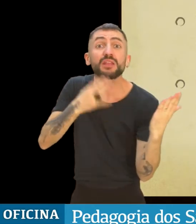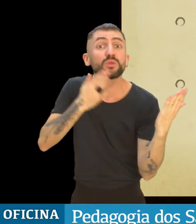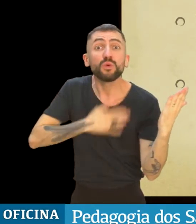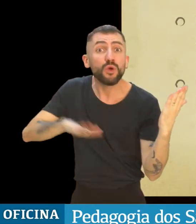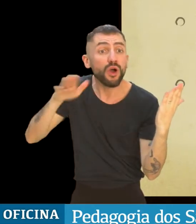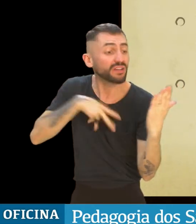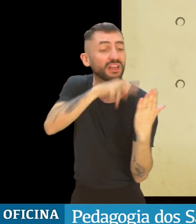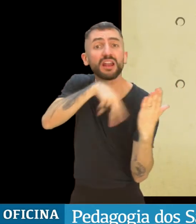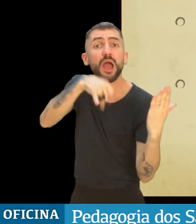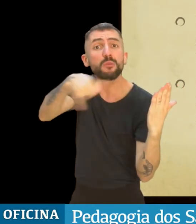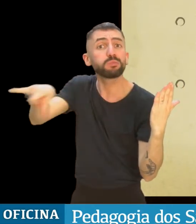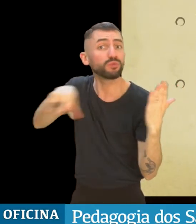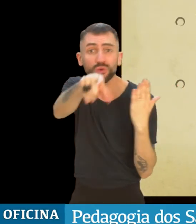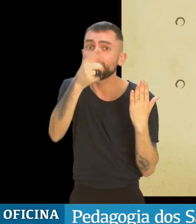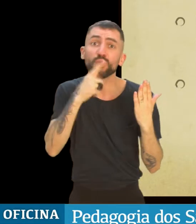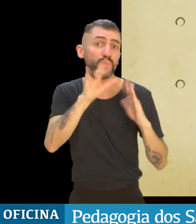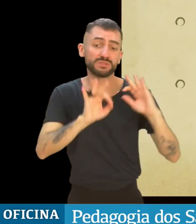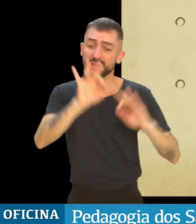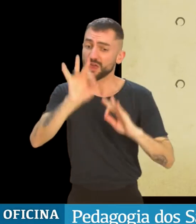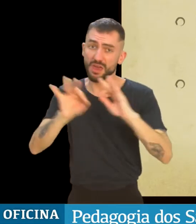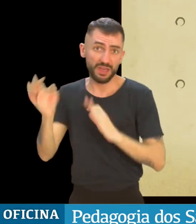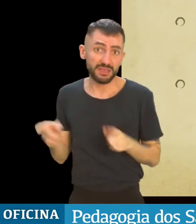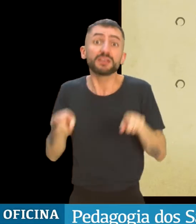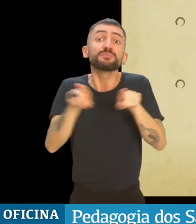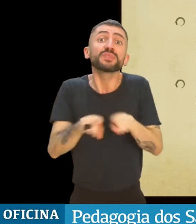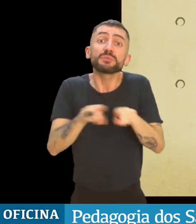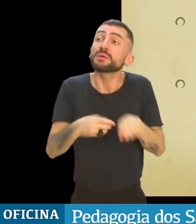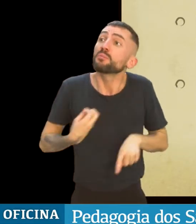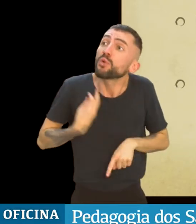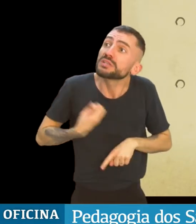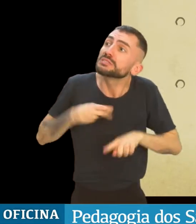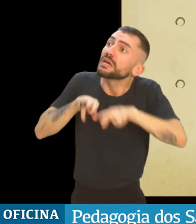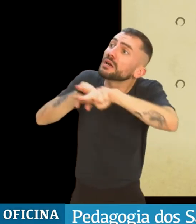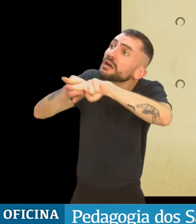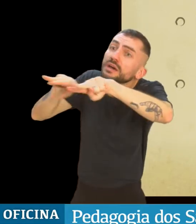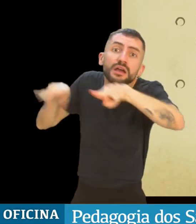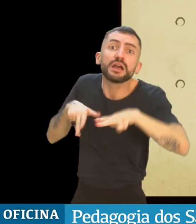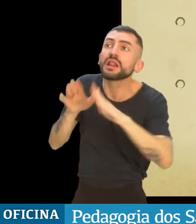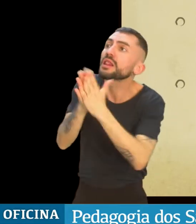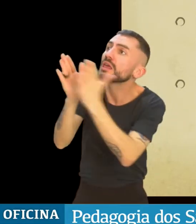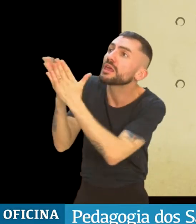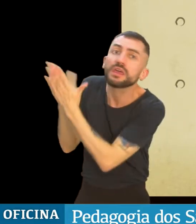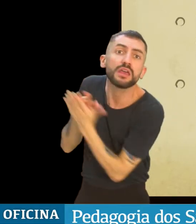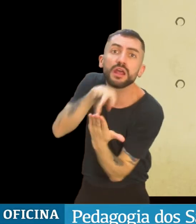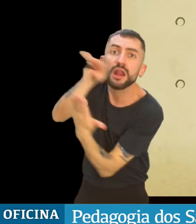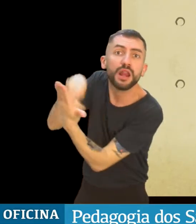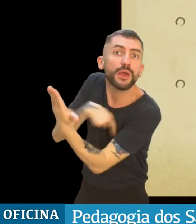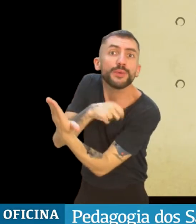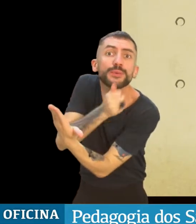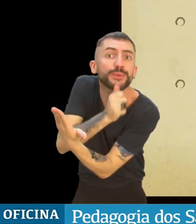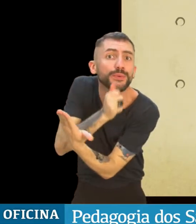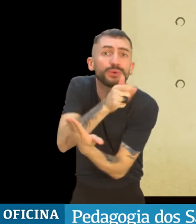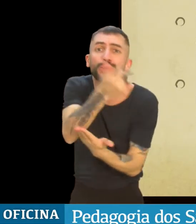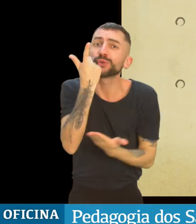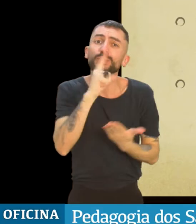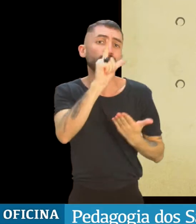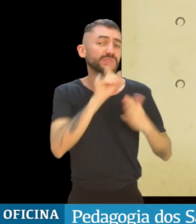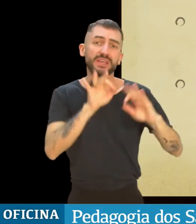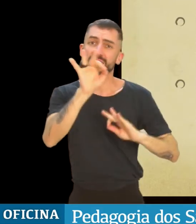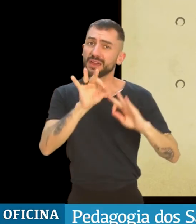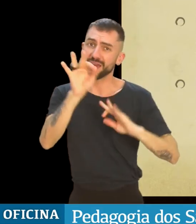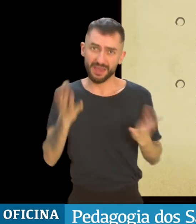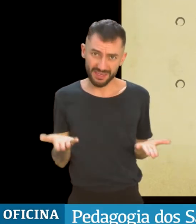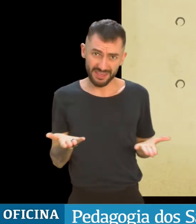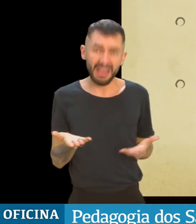pensar em organizar um sarau se você não tem referências poéticas, literárias. Infelizmente, isso parece uma coisa muito